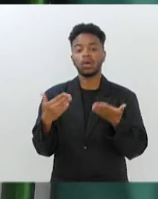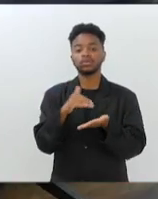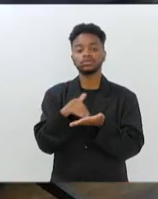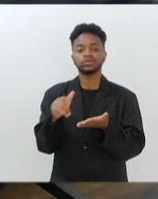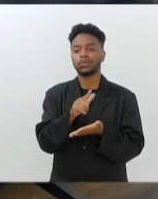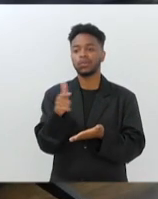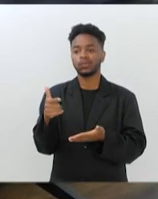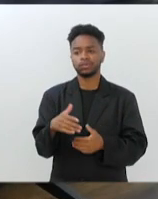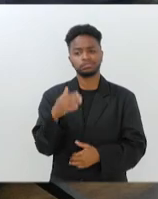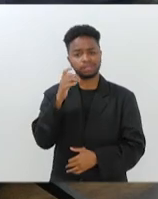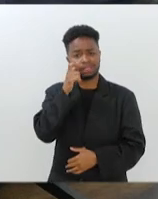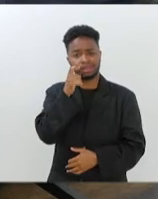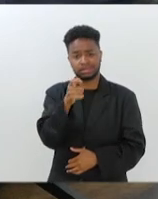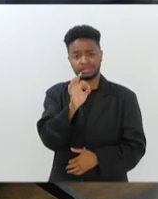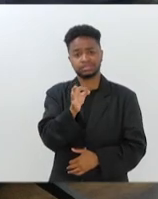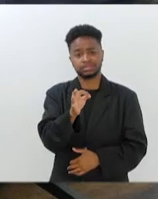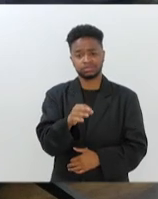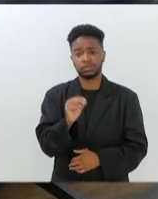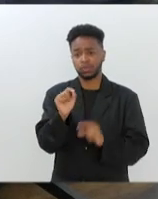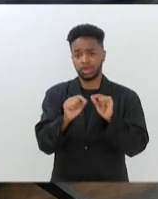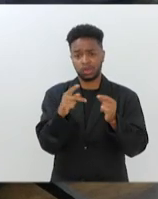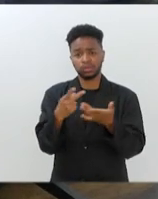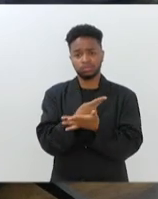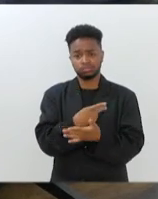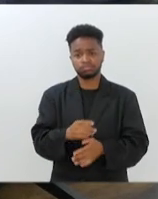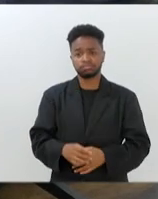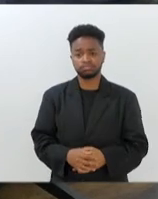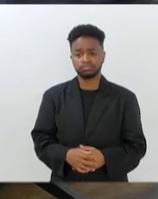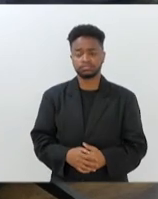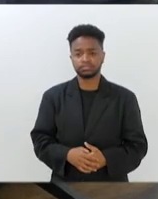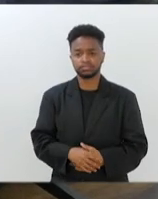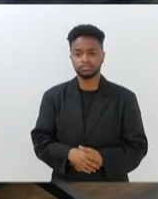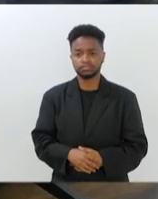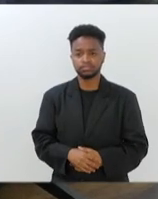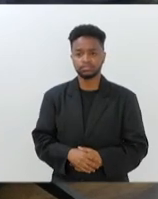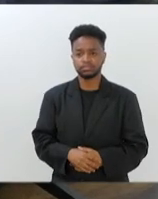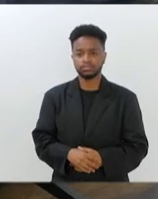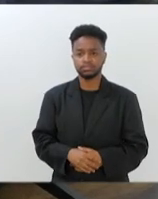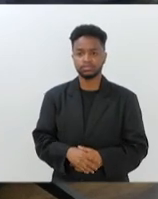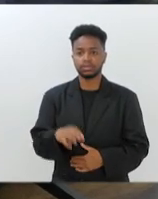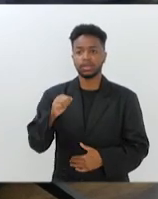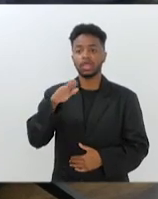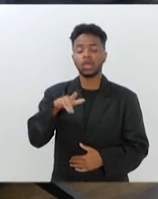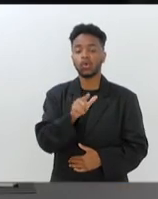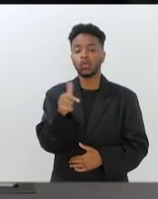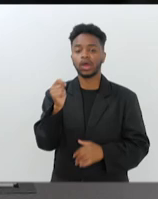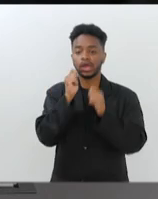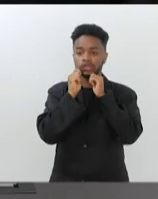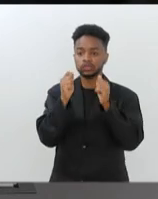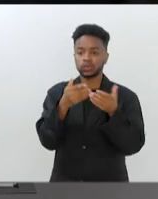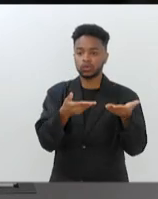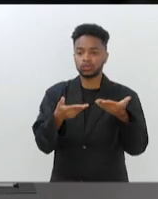engraçado mesmo é Curioso o que acontece no governo do estado é muito curioso quais outros assessores foram